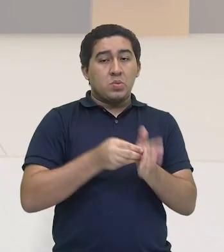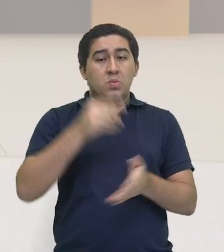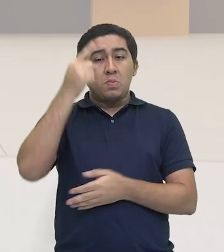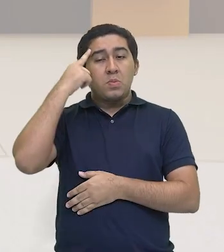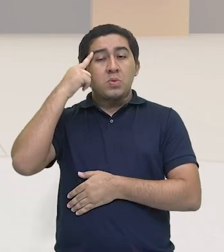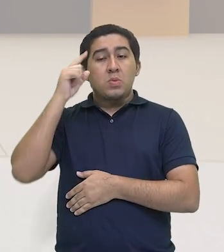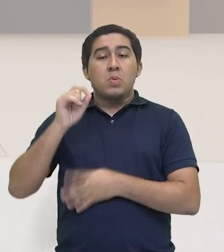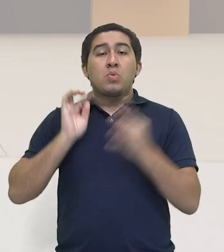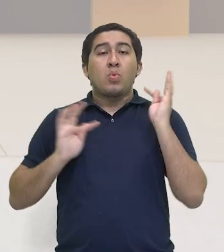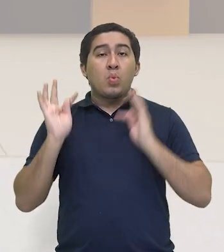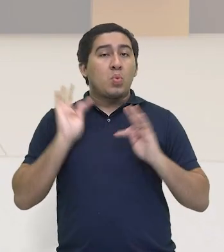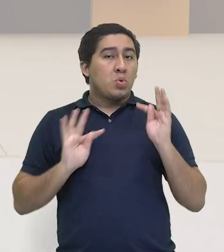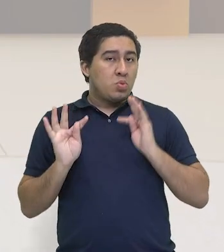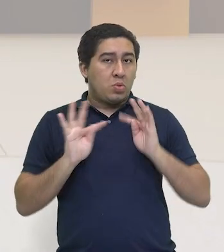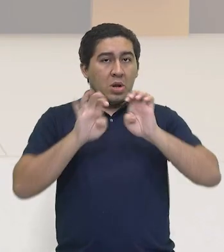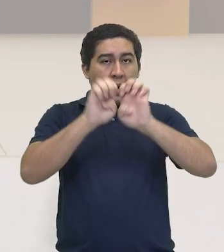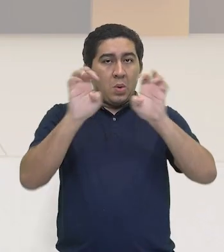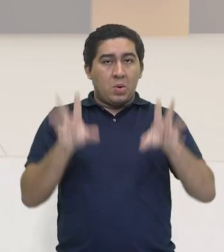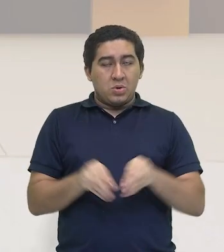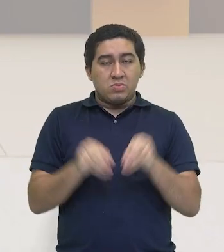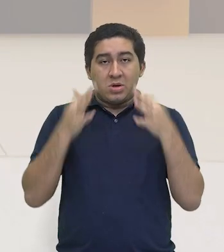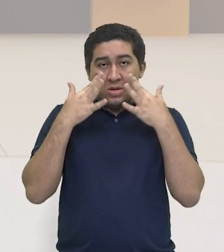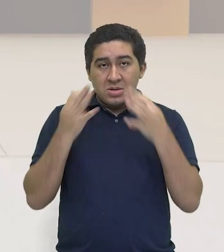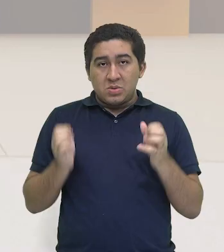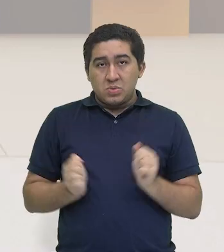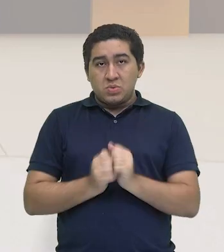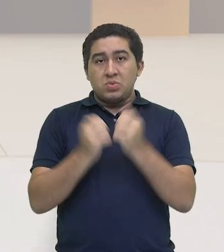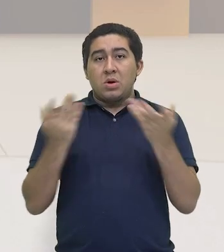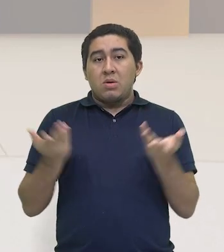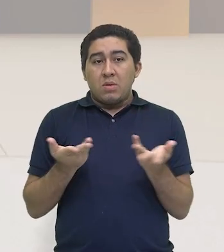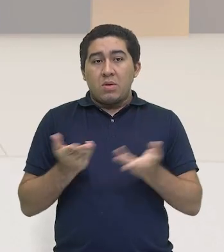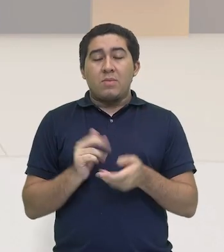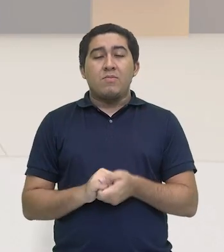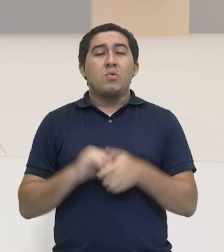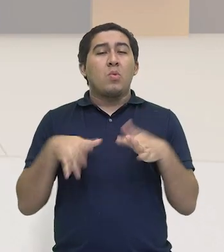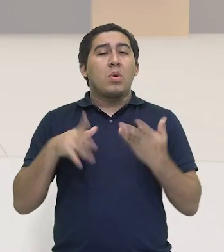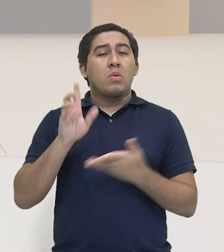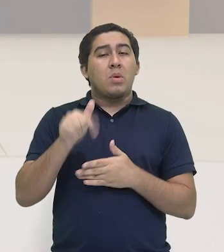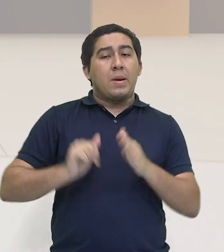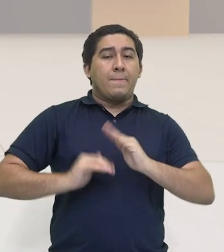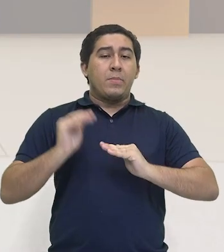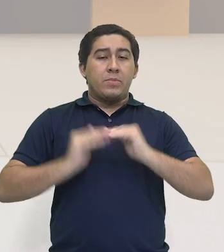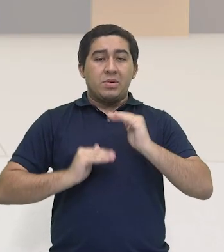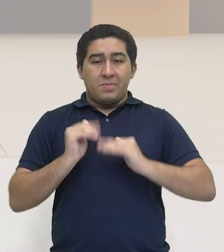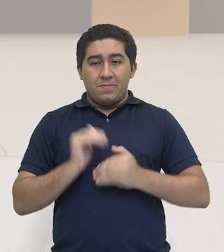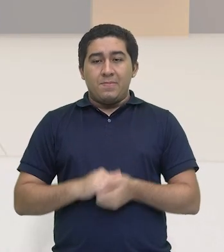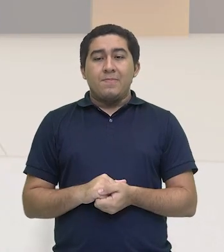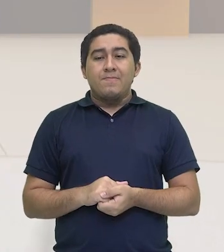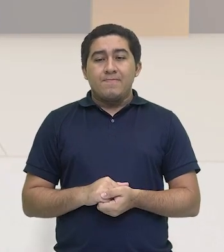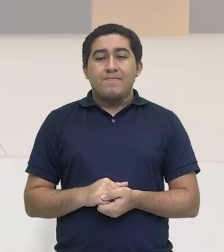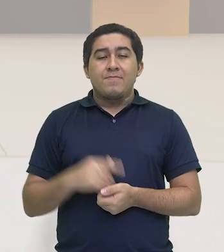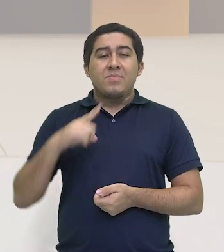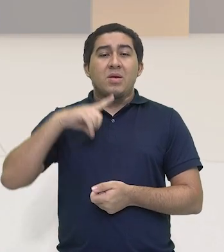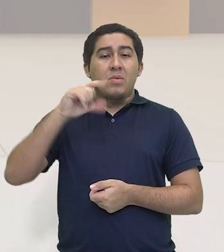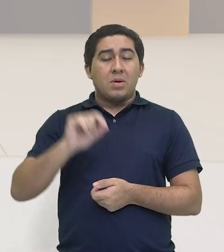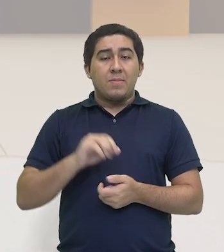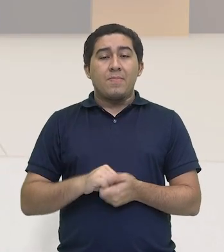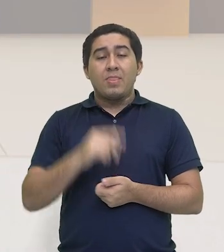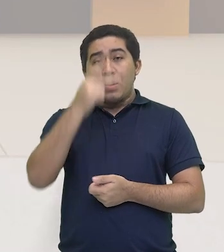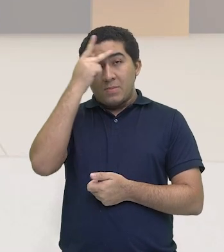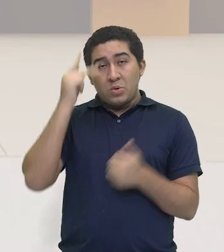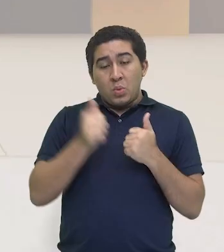no turismo ecológico. E eu quero que vocês acompanhem conosco agora quais são as profissões. Nós temos o condutor de